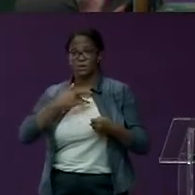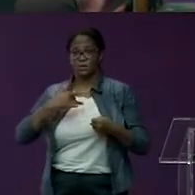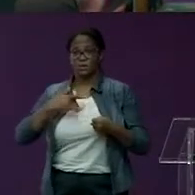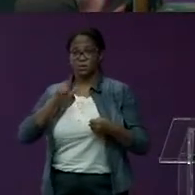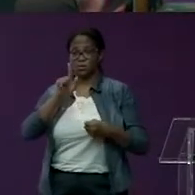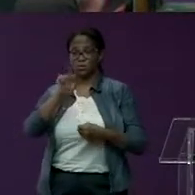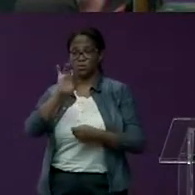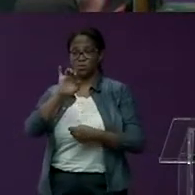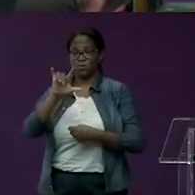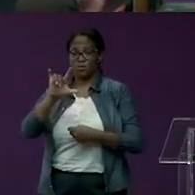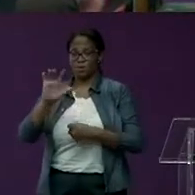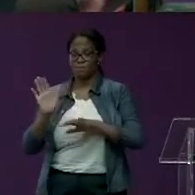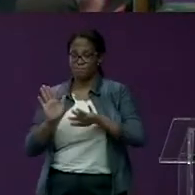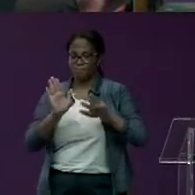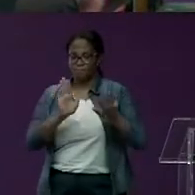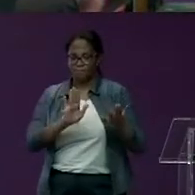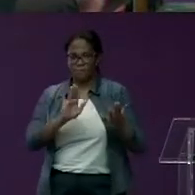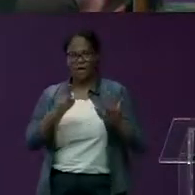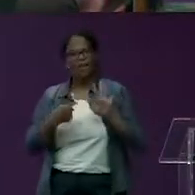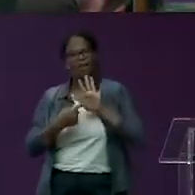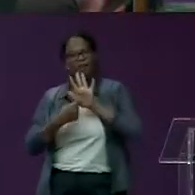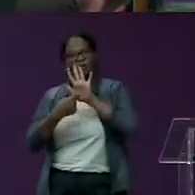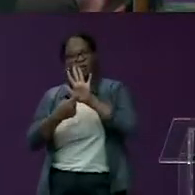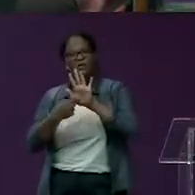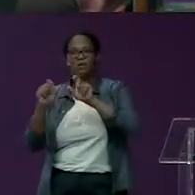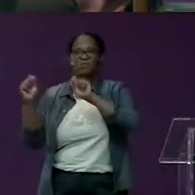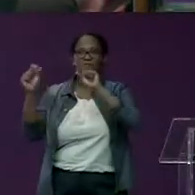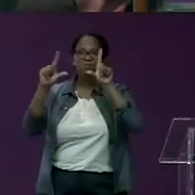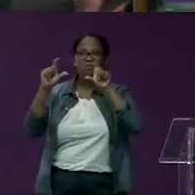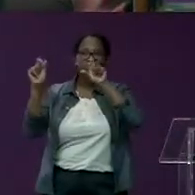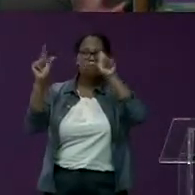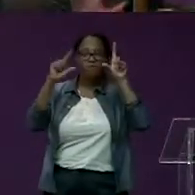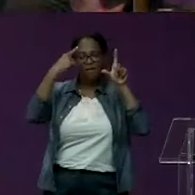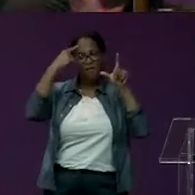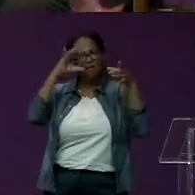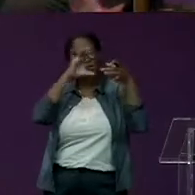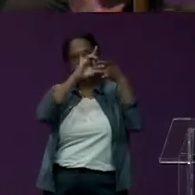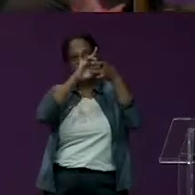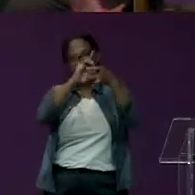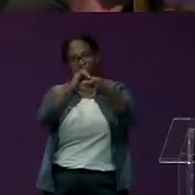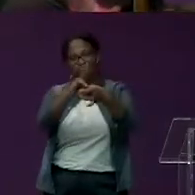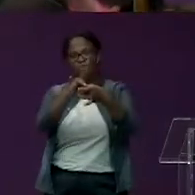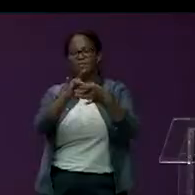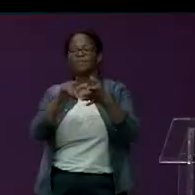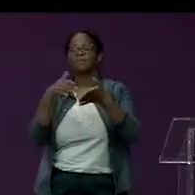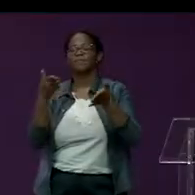eu havia explicado, a gente vai ter uma projeção de imagens que contextualiza esse tema.